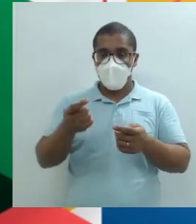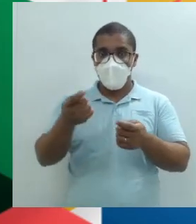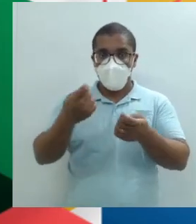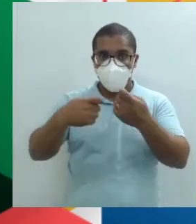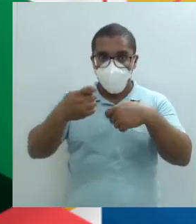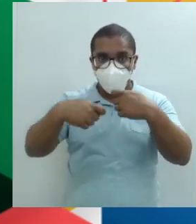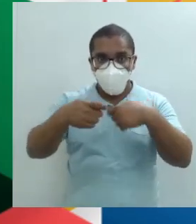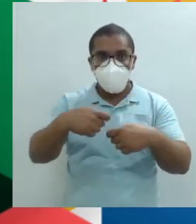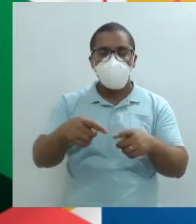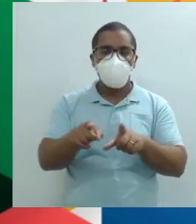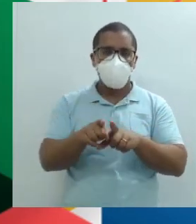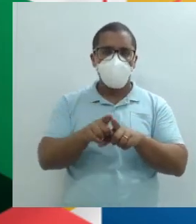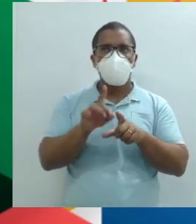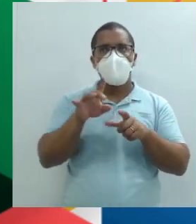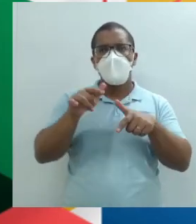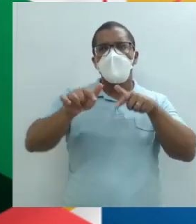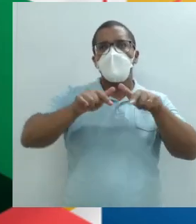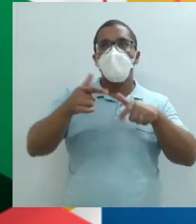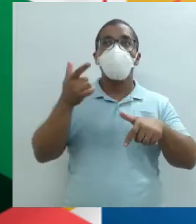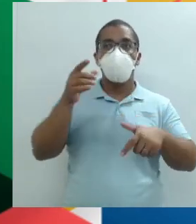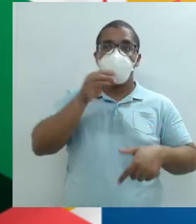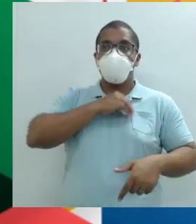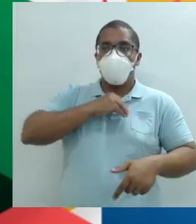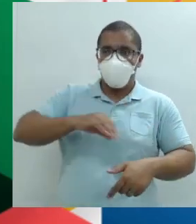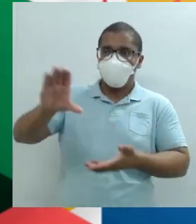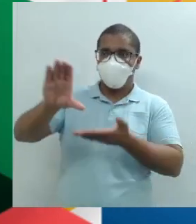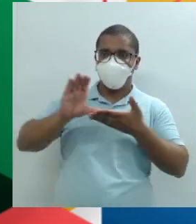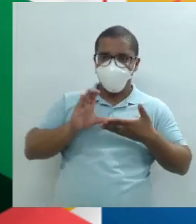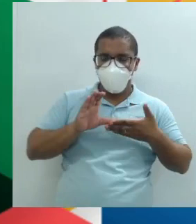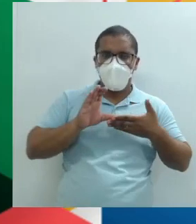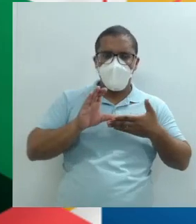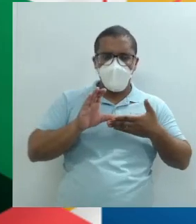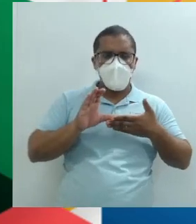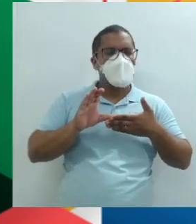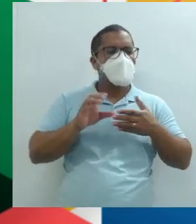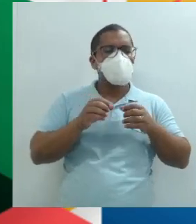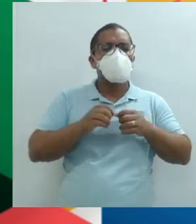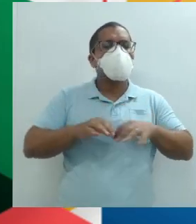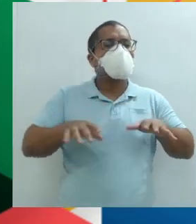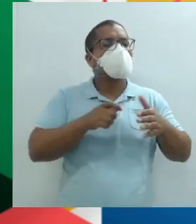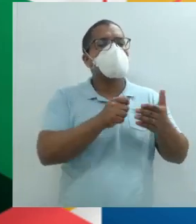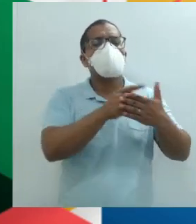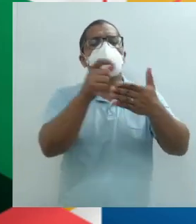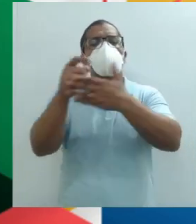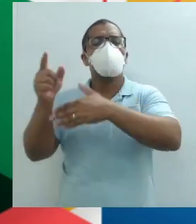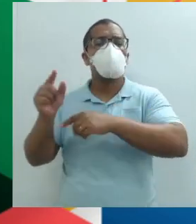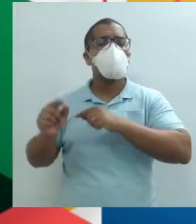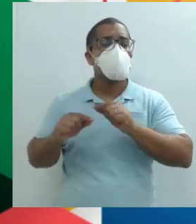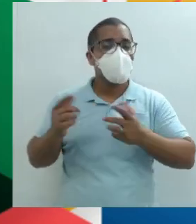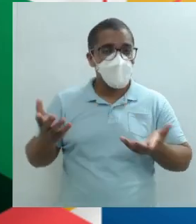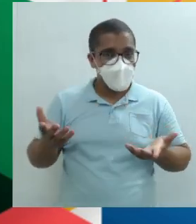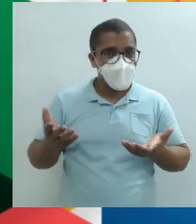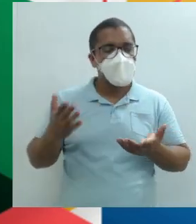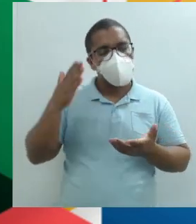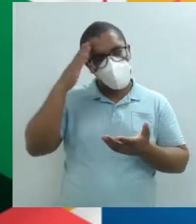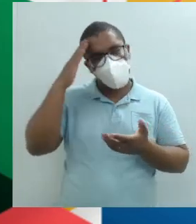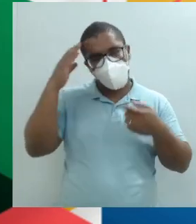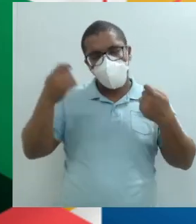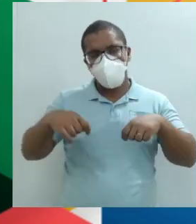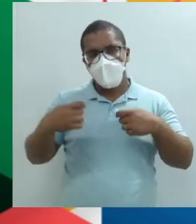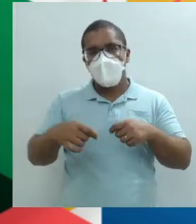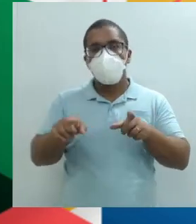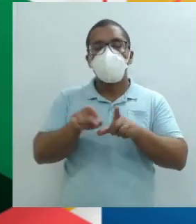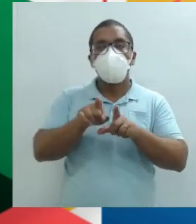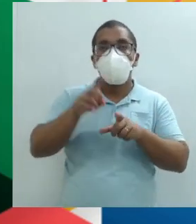finanças, né? Não basta só trabalhar e ganhar o dinheiro, é preciso saber como gastar esse dinheiro. O letramento